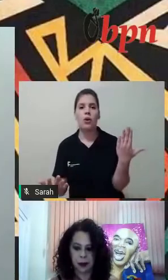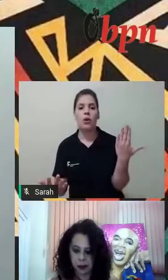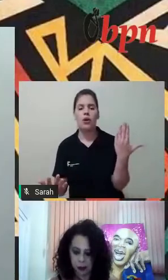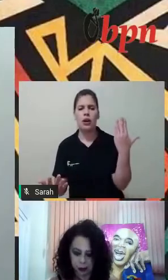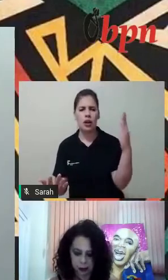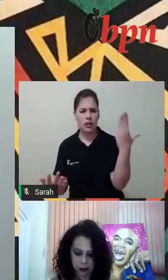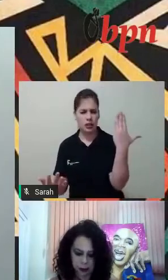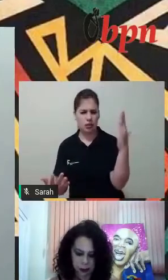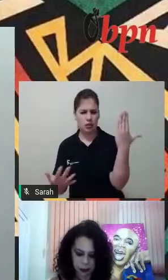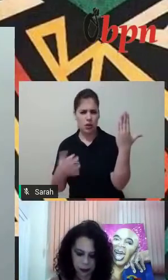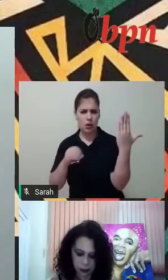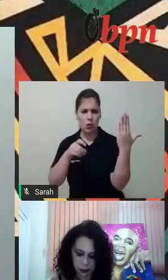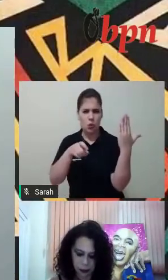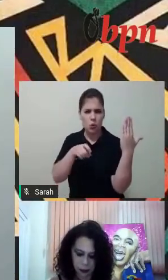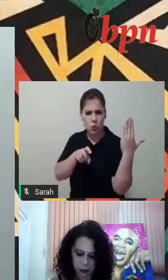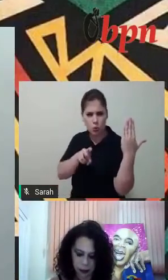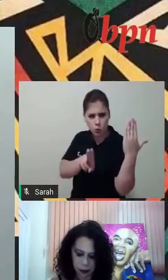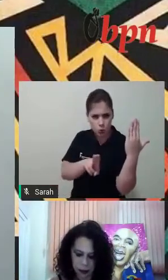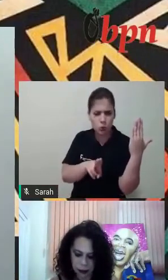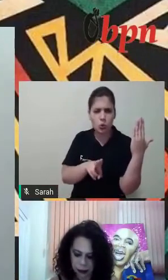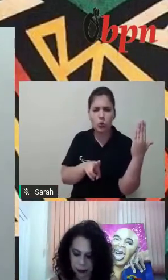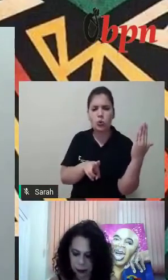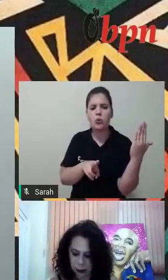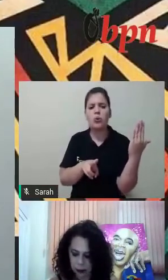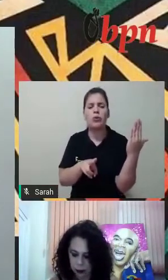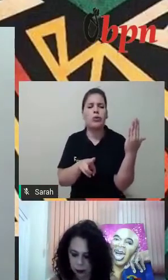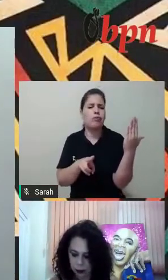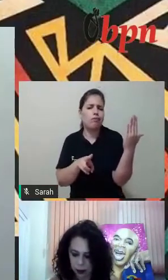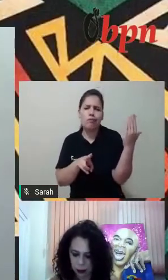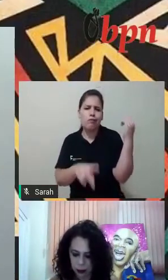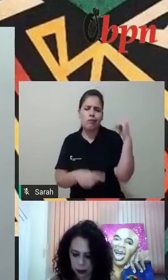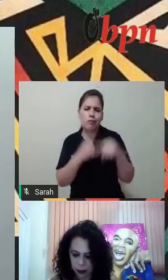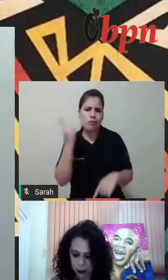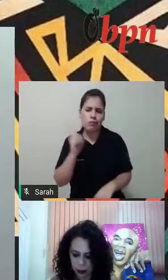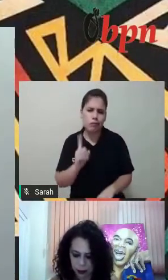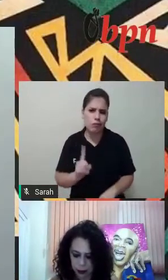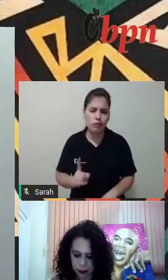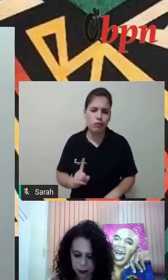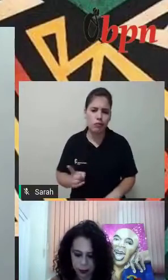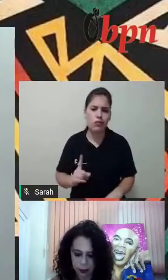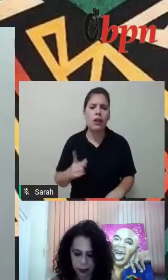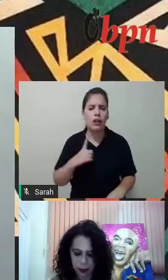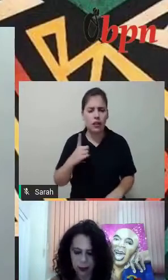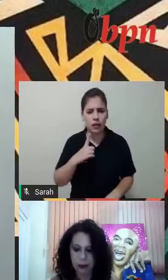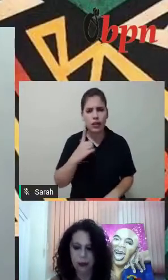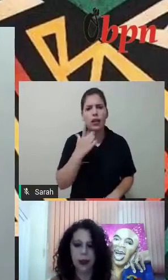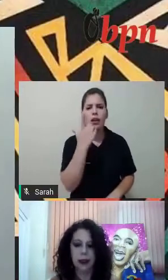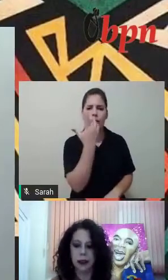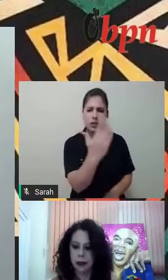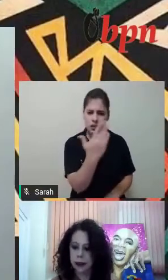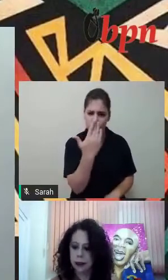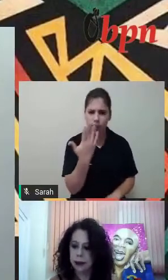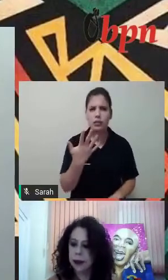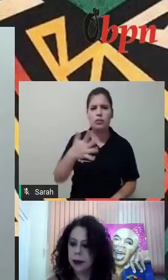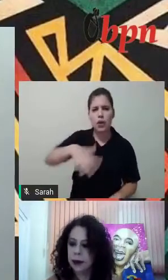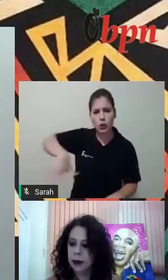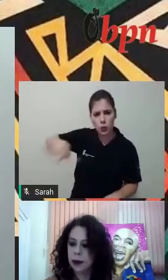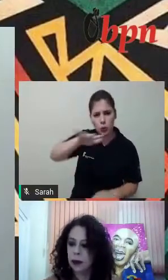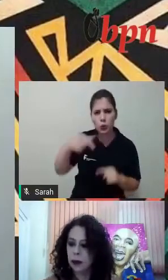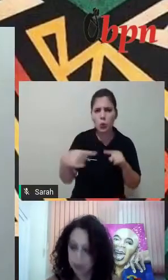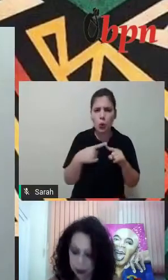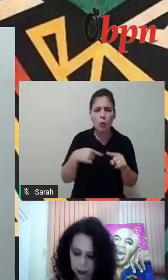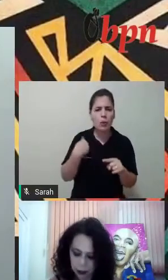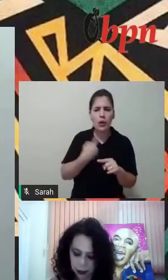rosto. Nós temos espelhos que nos devolvem o nosso rosto a partir das culturas